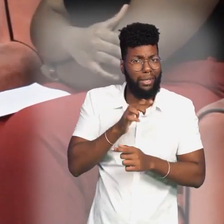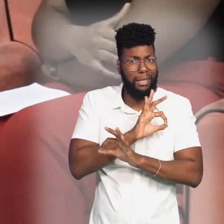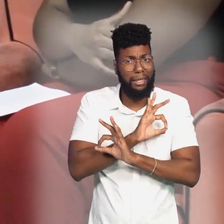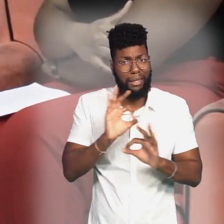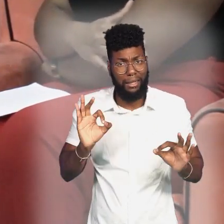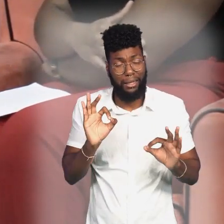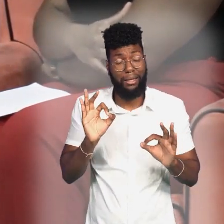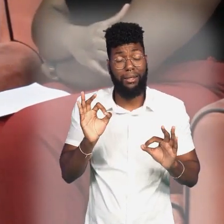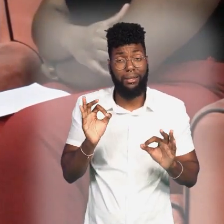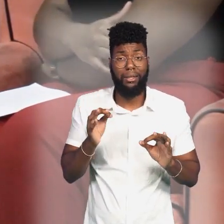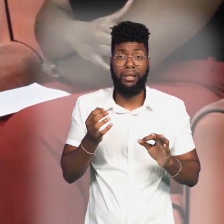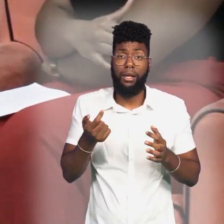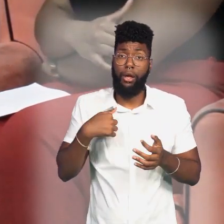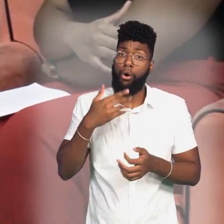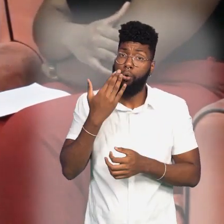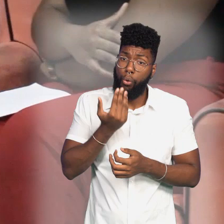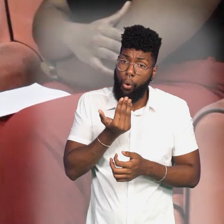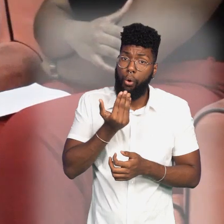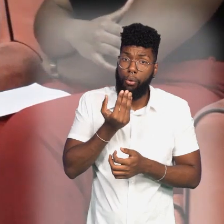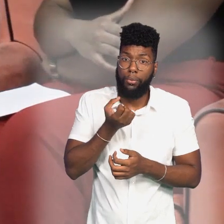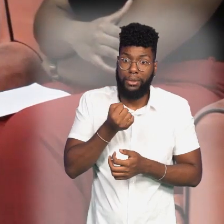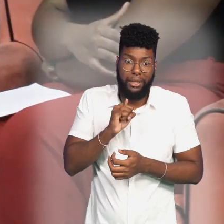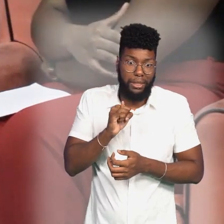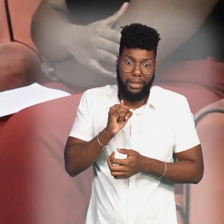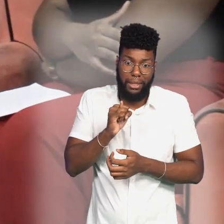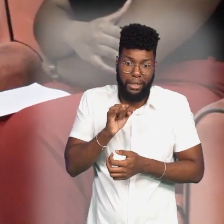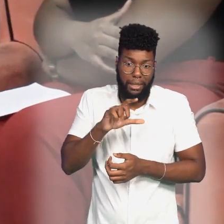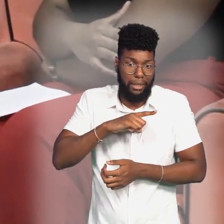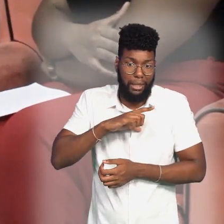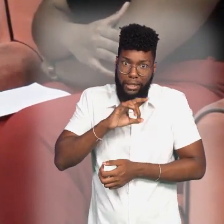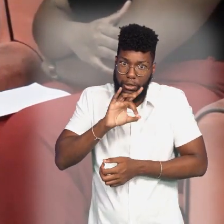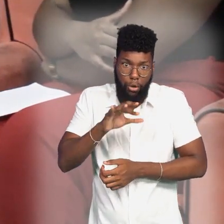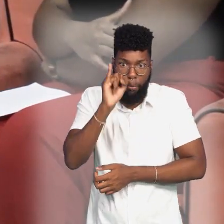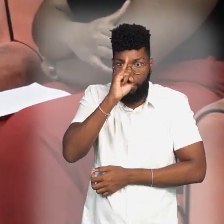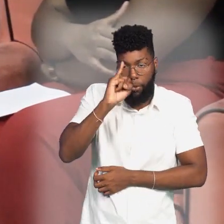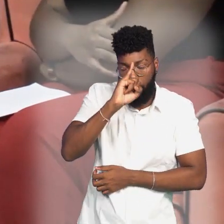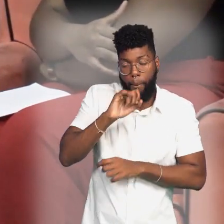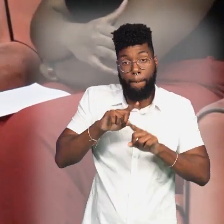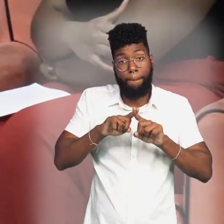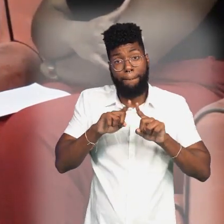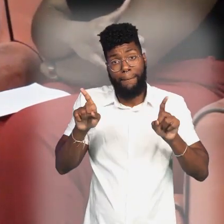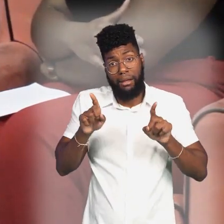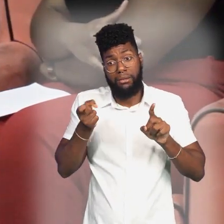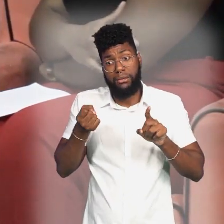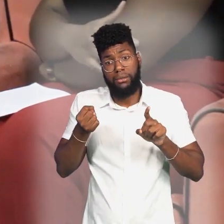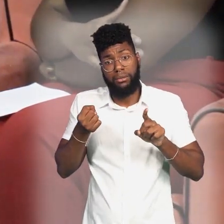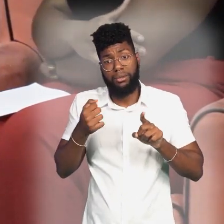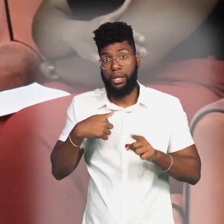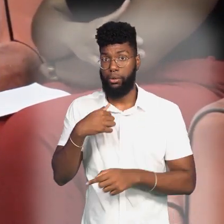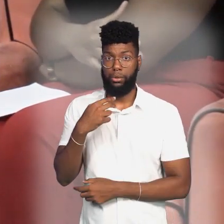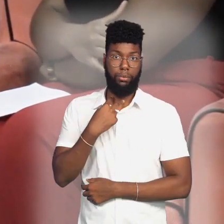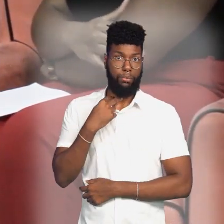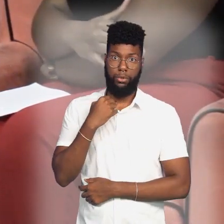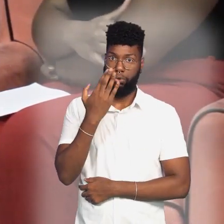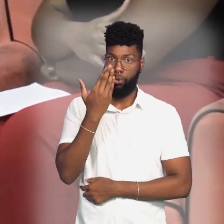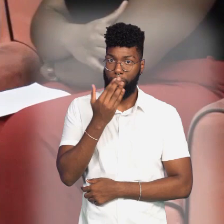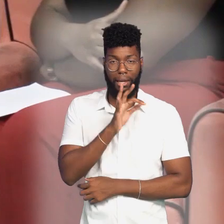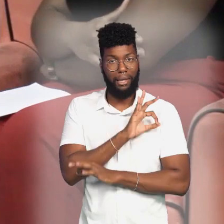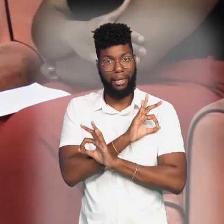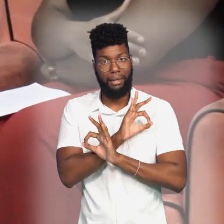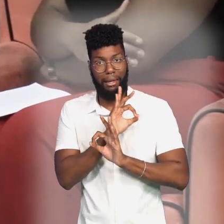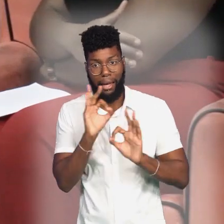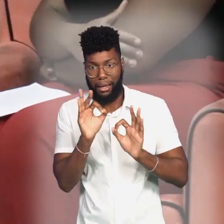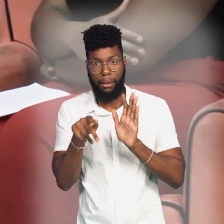não passar fome, mas senão eu não posso comer nem presunto, nem tudo que é derivado. Não. Mesmo se